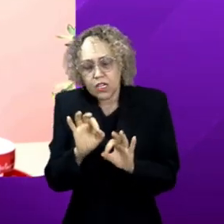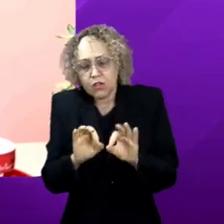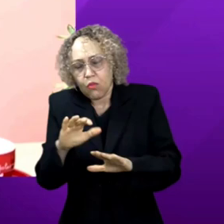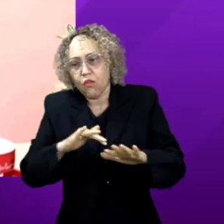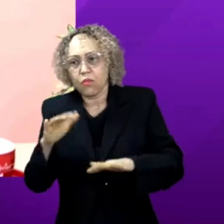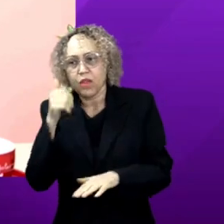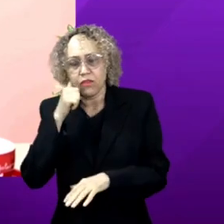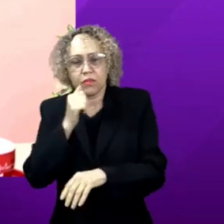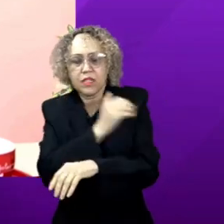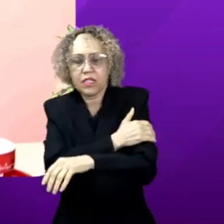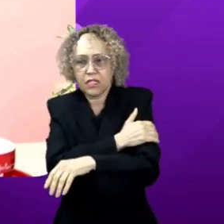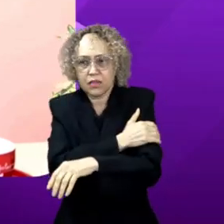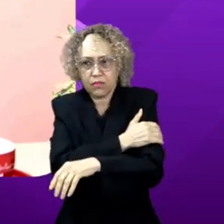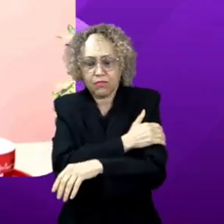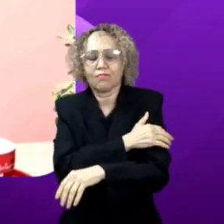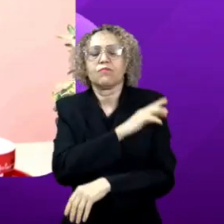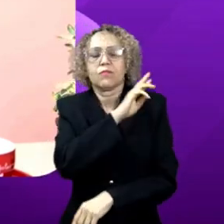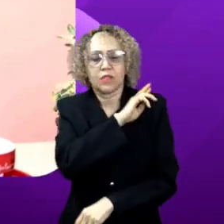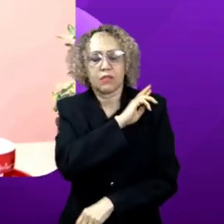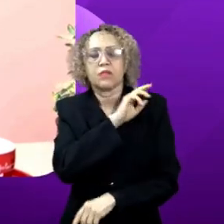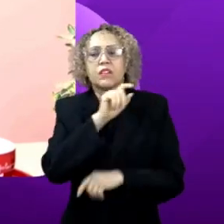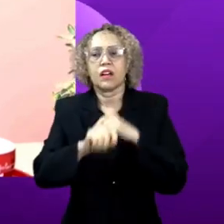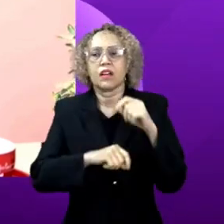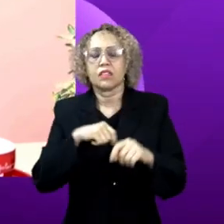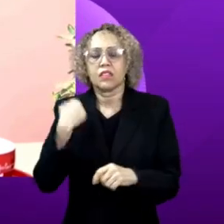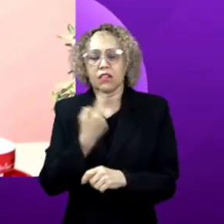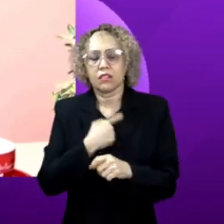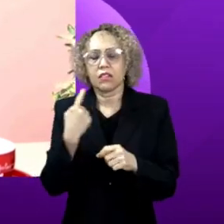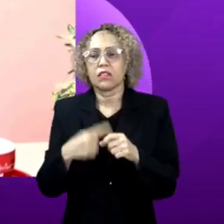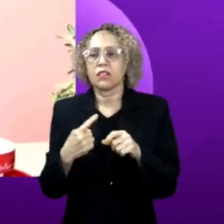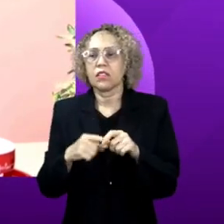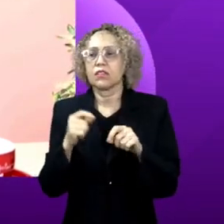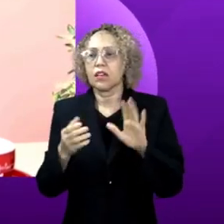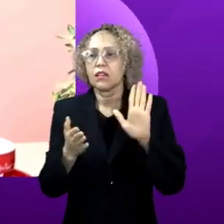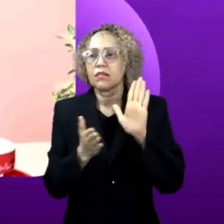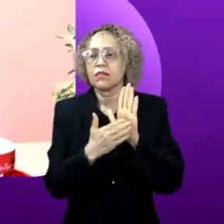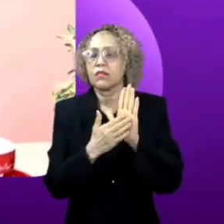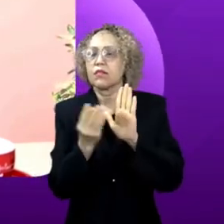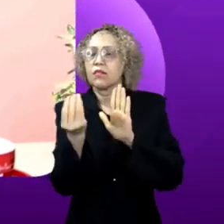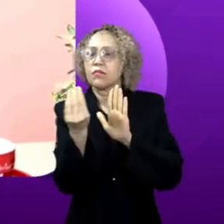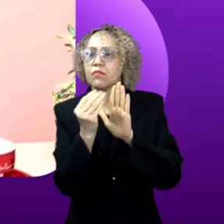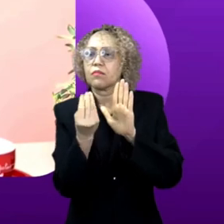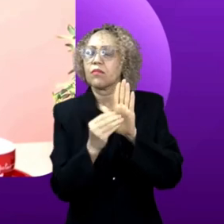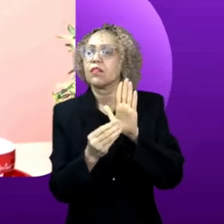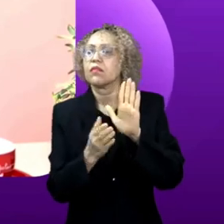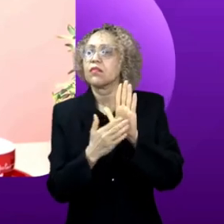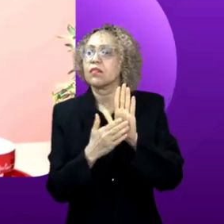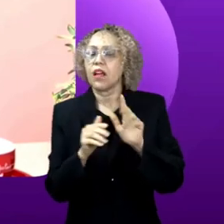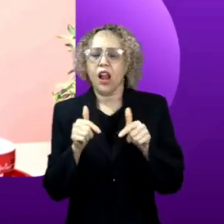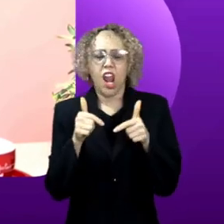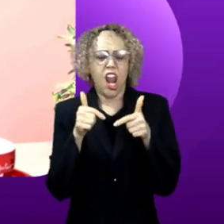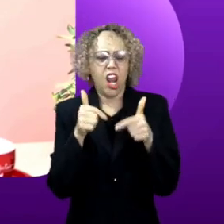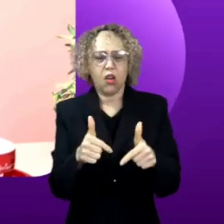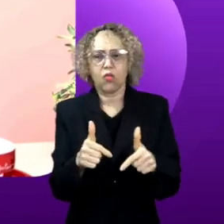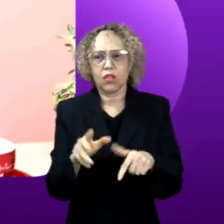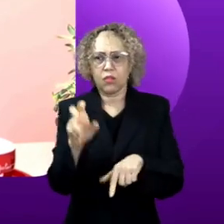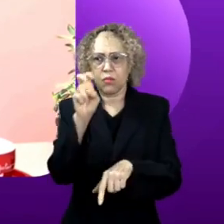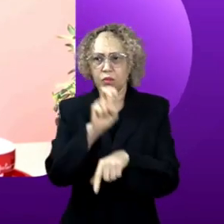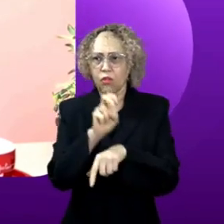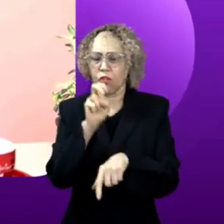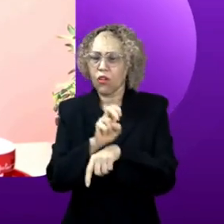no Brasil e nas nossas cidades, a gente pautar novamente a luta por creches, inclusive